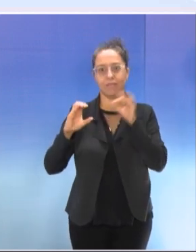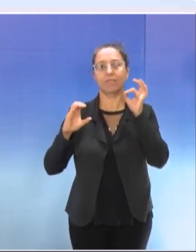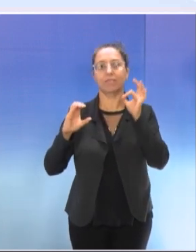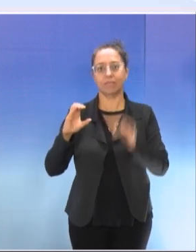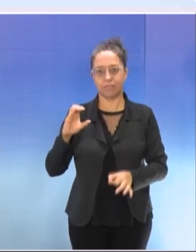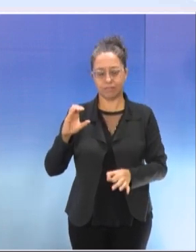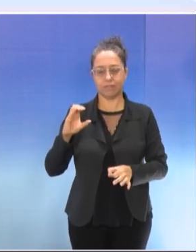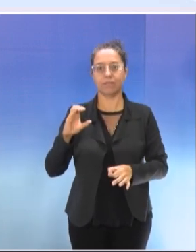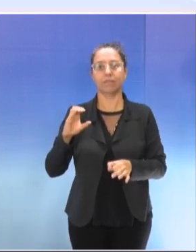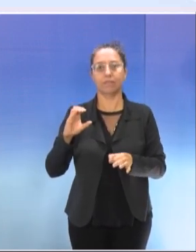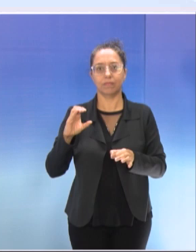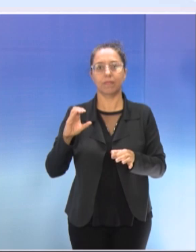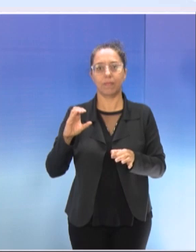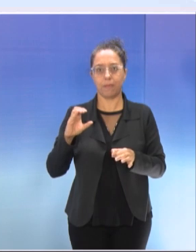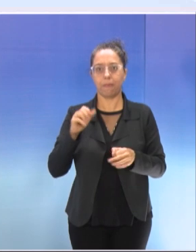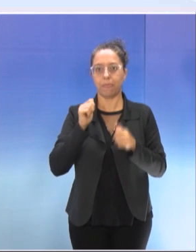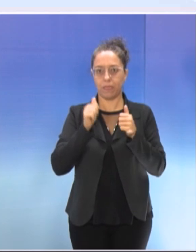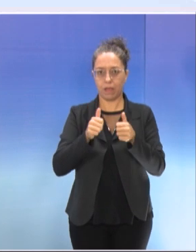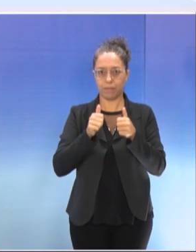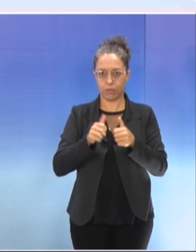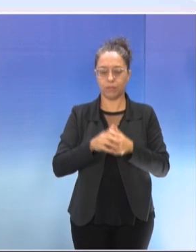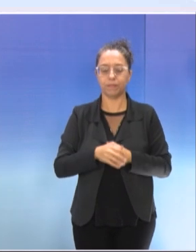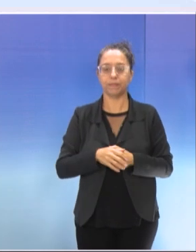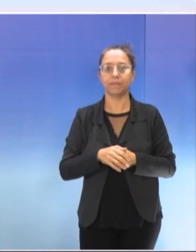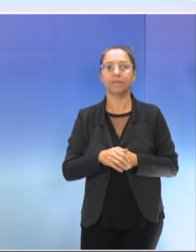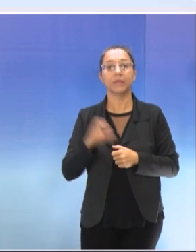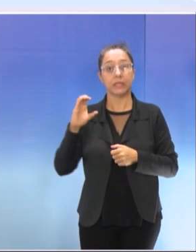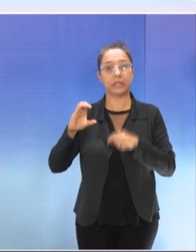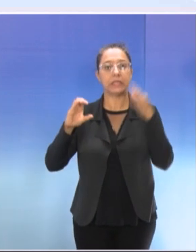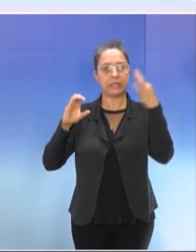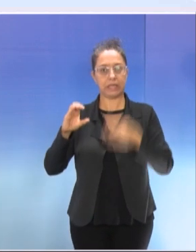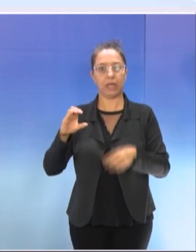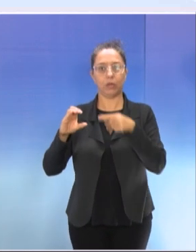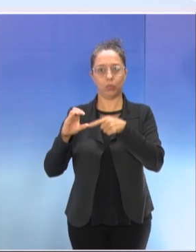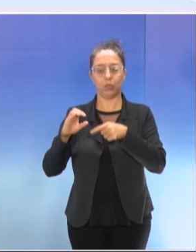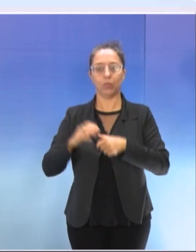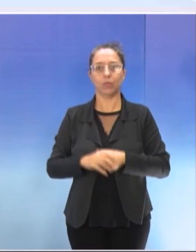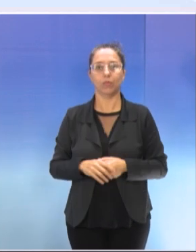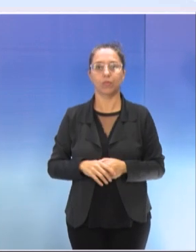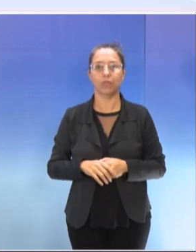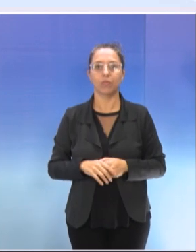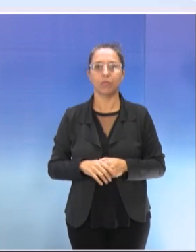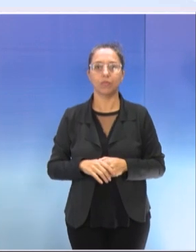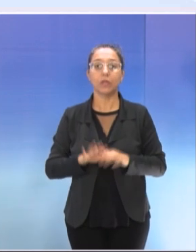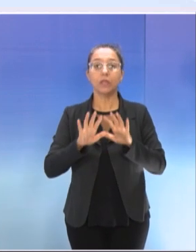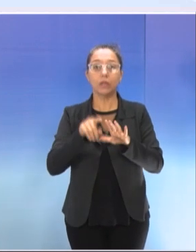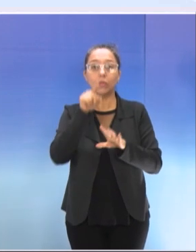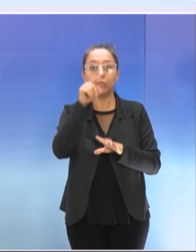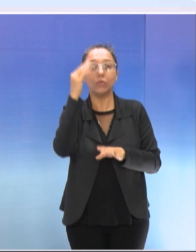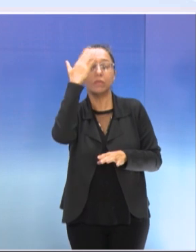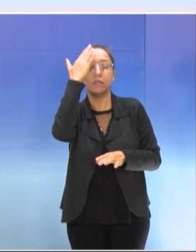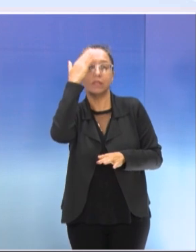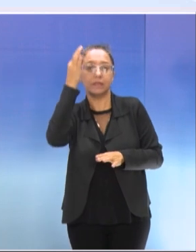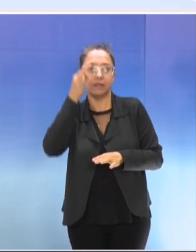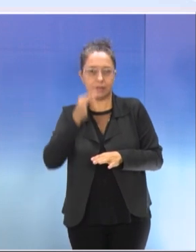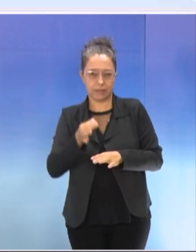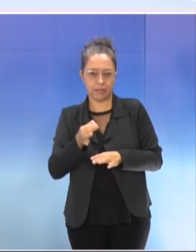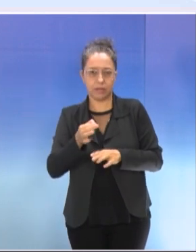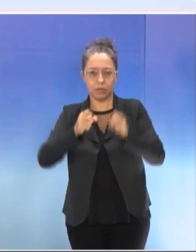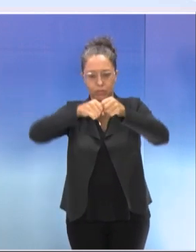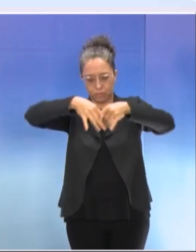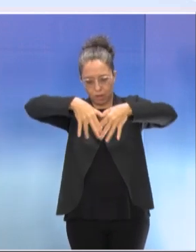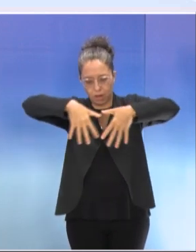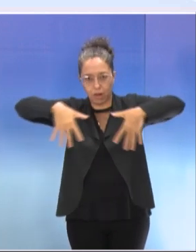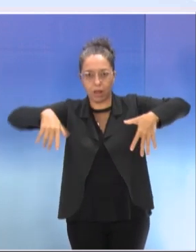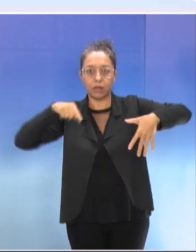o nosso gabarito. Não vou nem passar para as outras para a gente ganhar tempo, certo? Então, olha só para você entender melhor. Formando a cadeia alimentar,